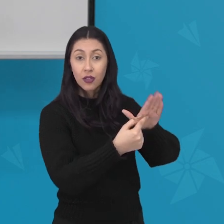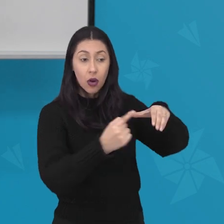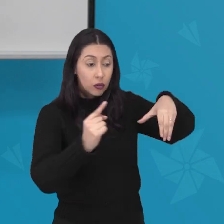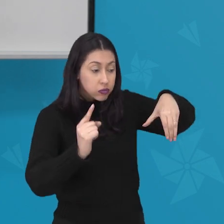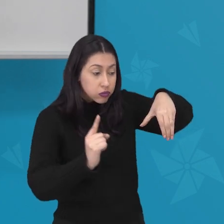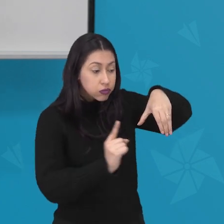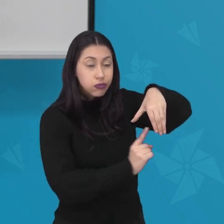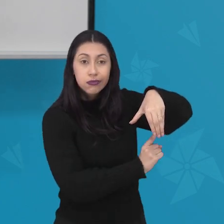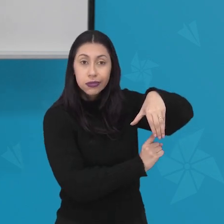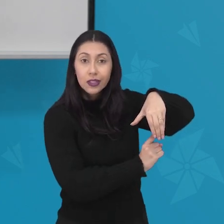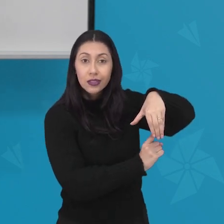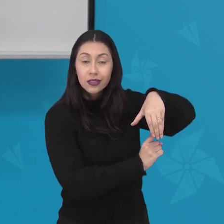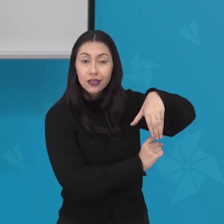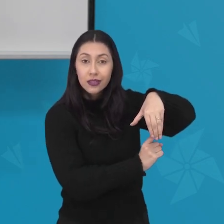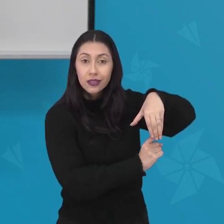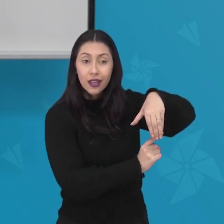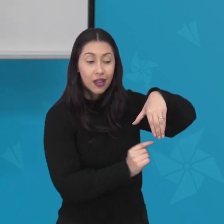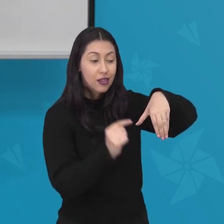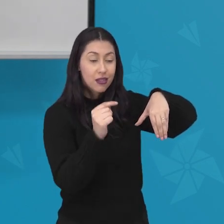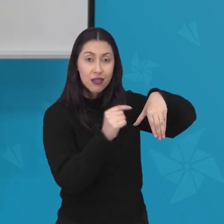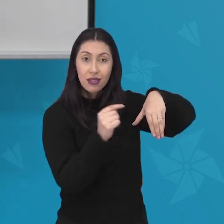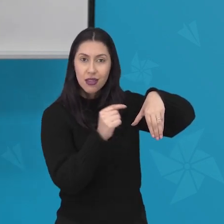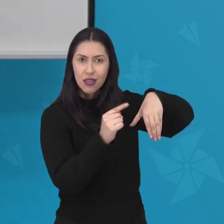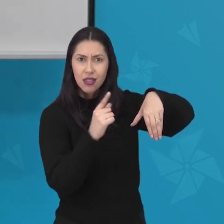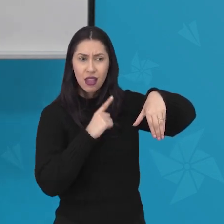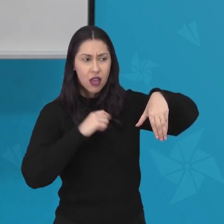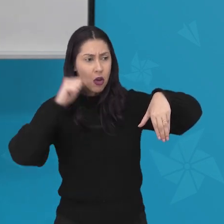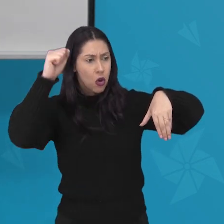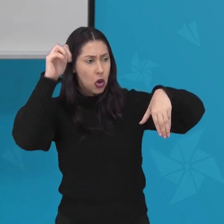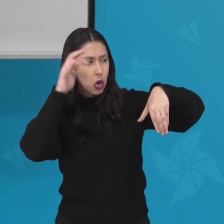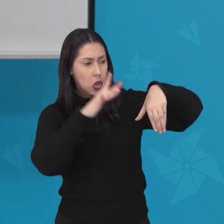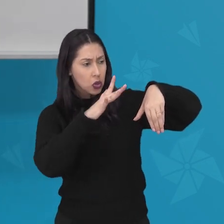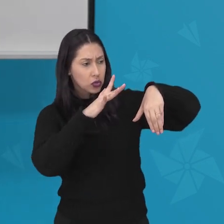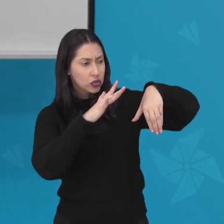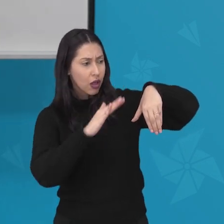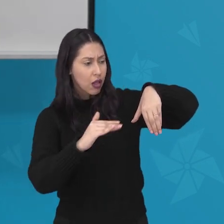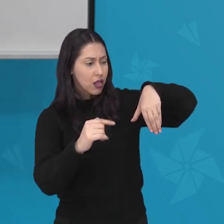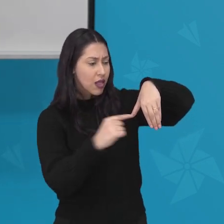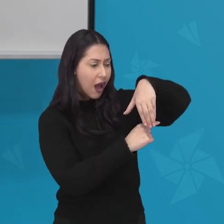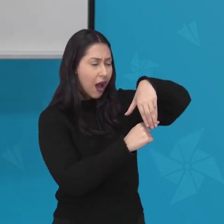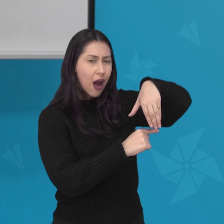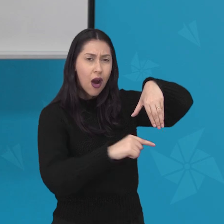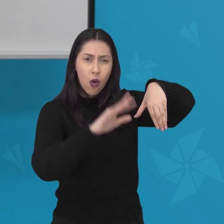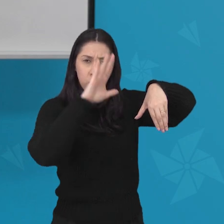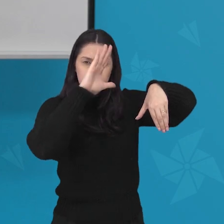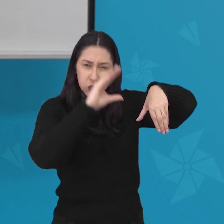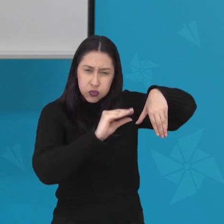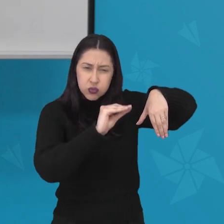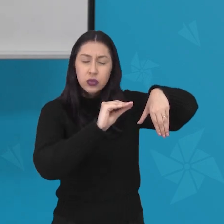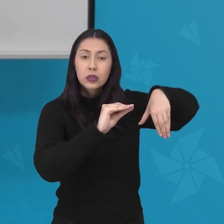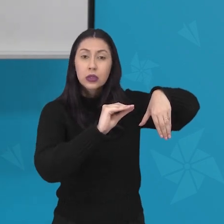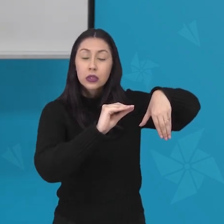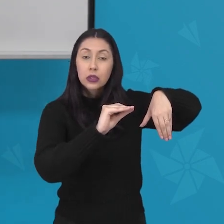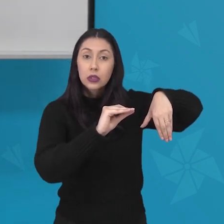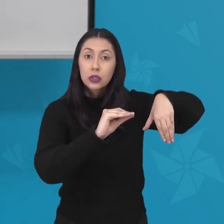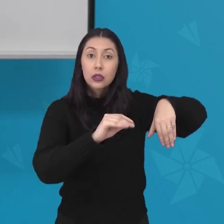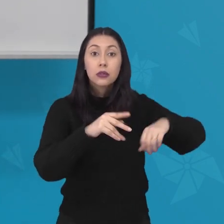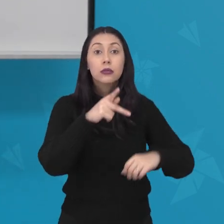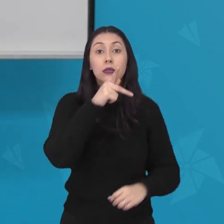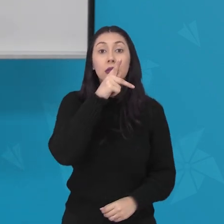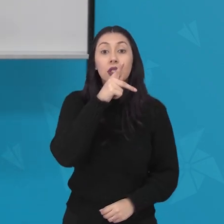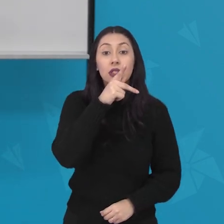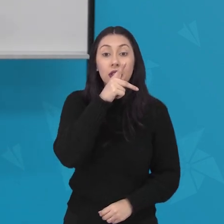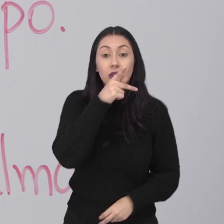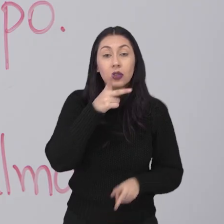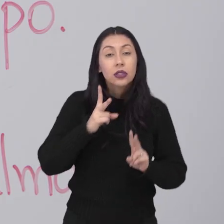alegoria da caverna, né, nesse jogo de luz e sombras, Platão ele coloca o